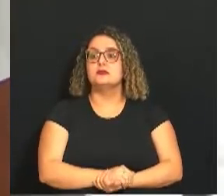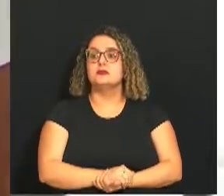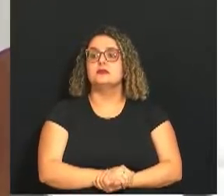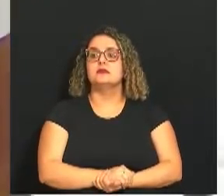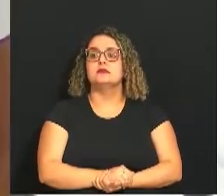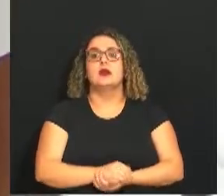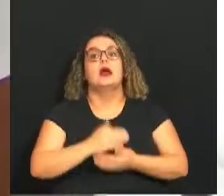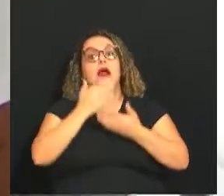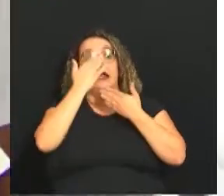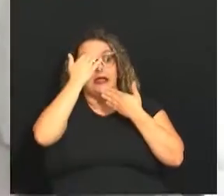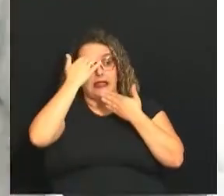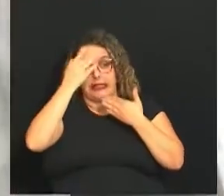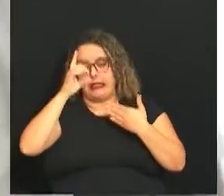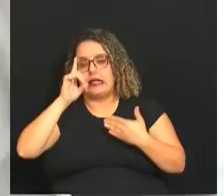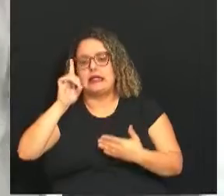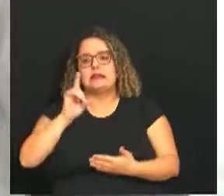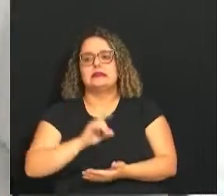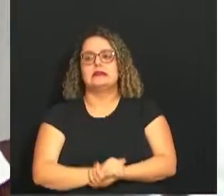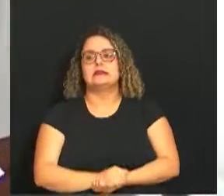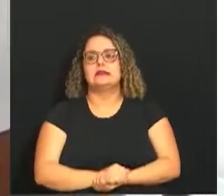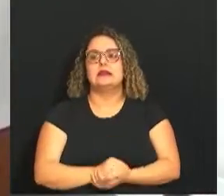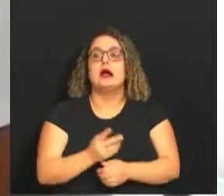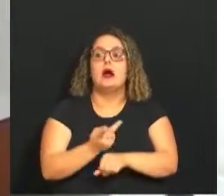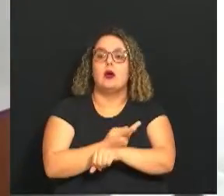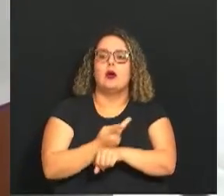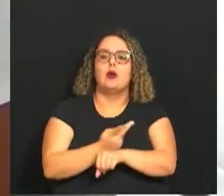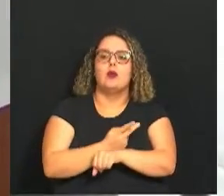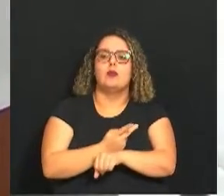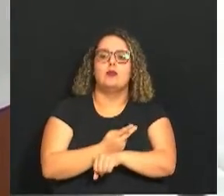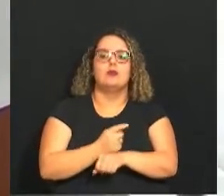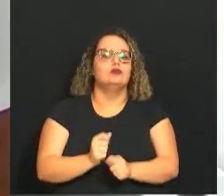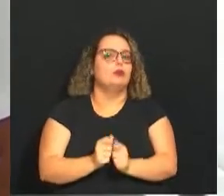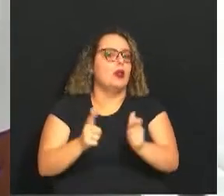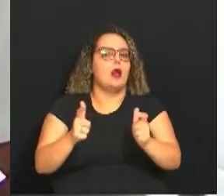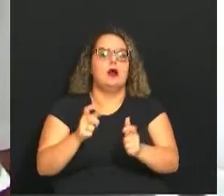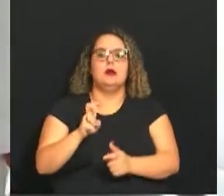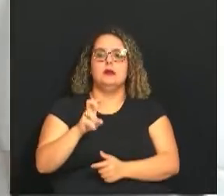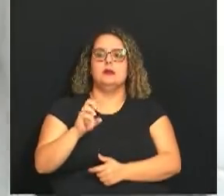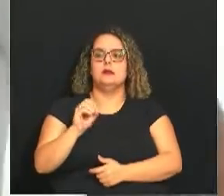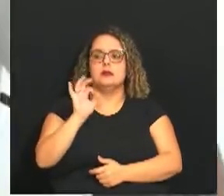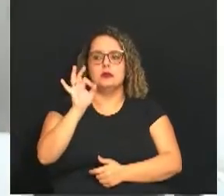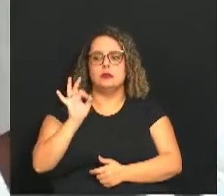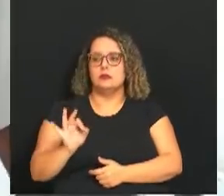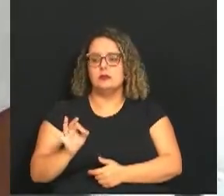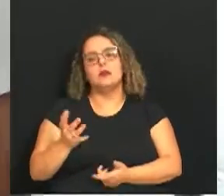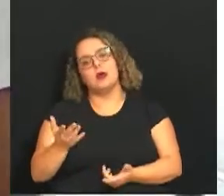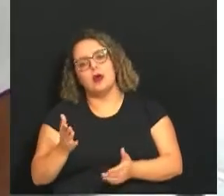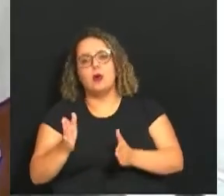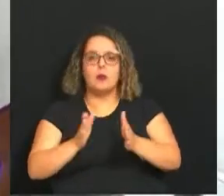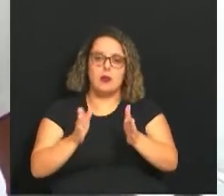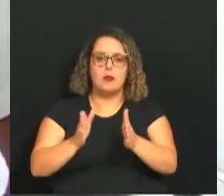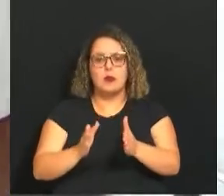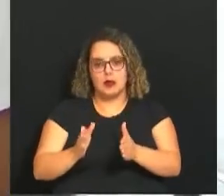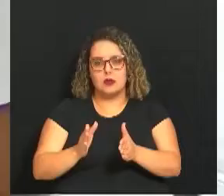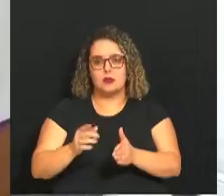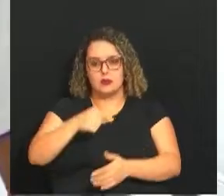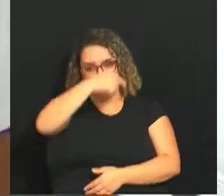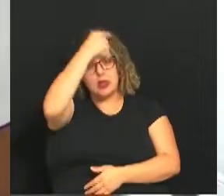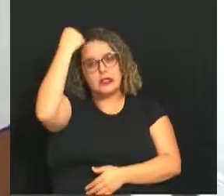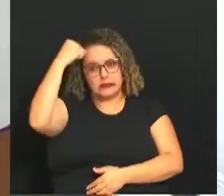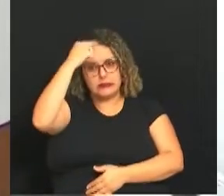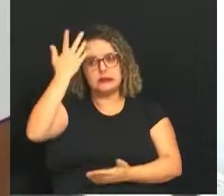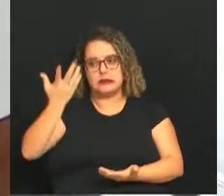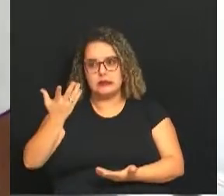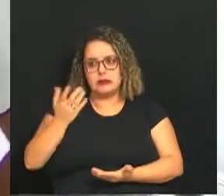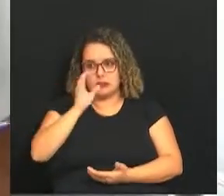Graças a Deus, hein? A procura aumentou 50% aí. É uma época também sagrada, uma época dos católicos, né? E tem gente também que